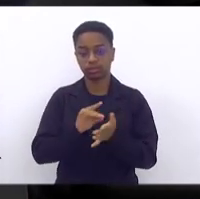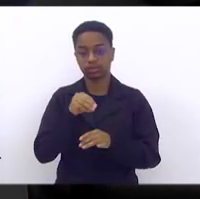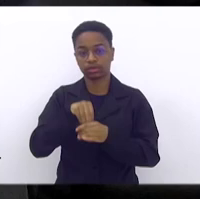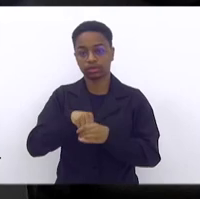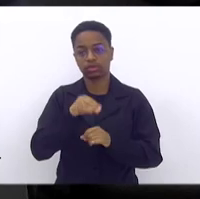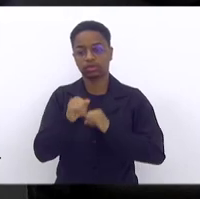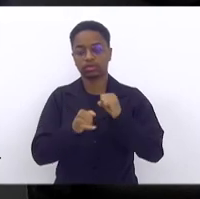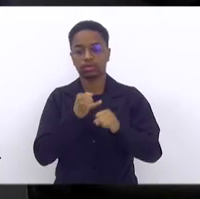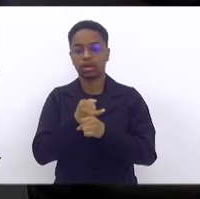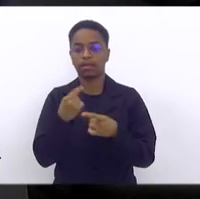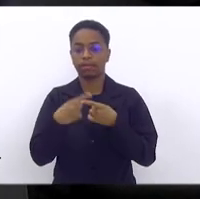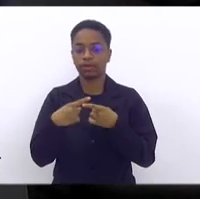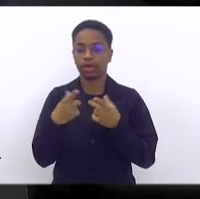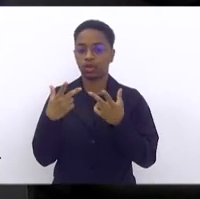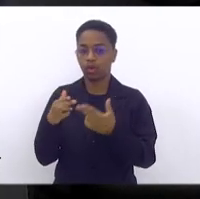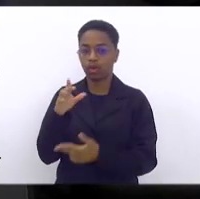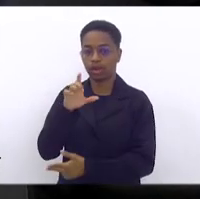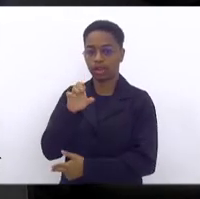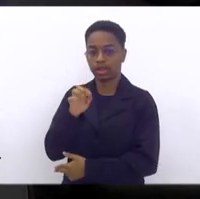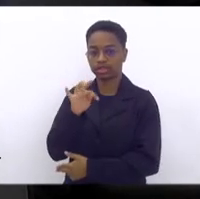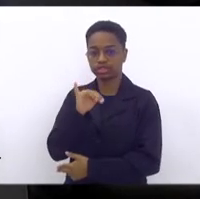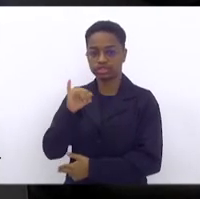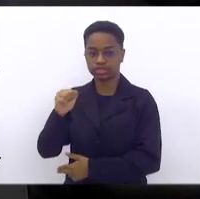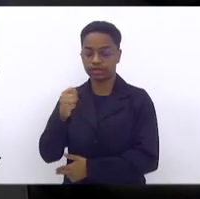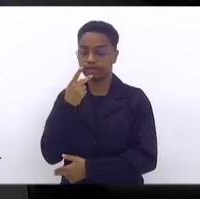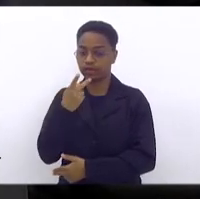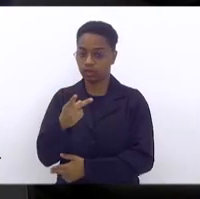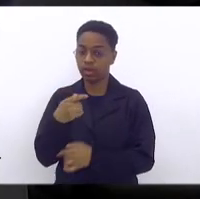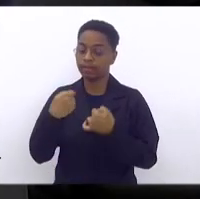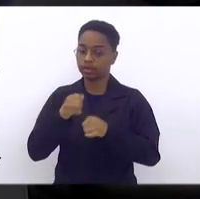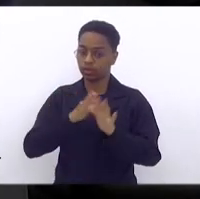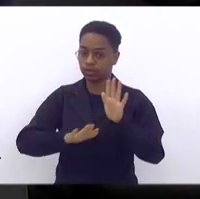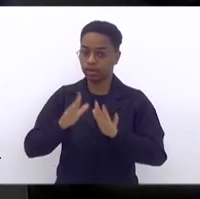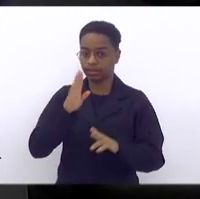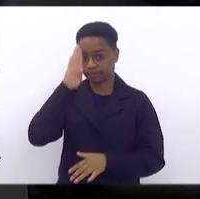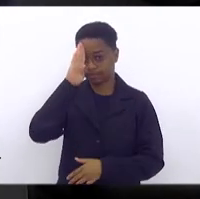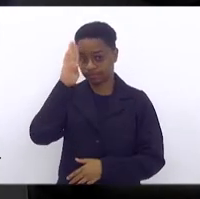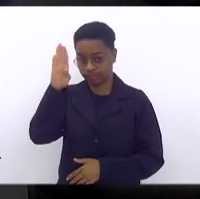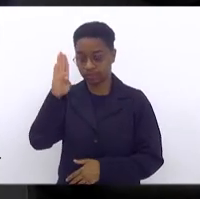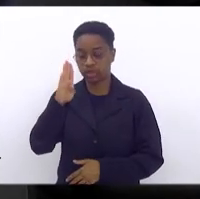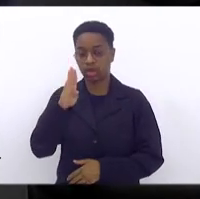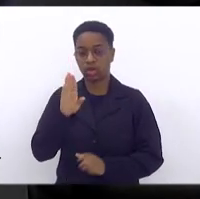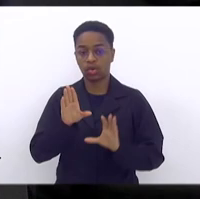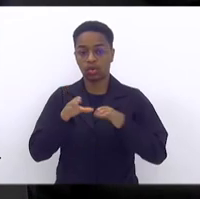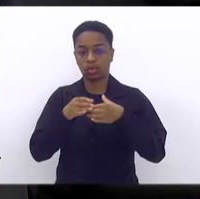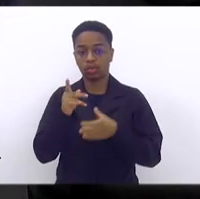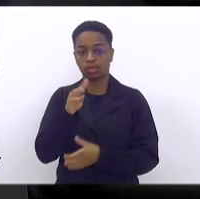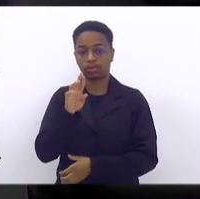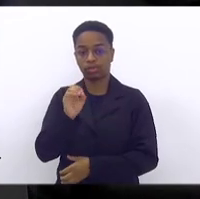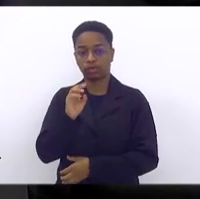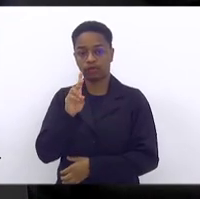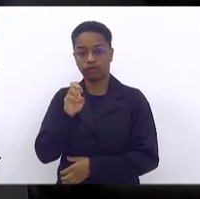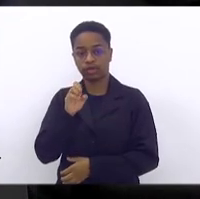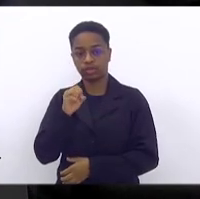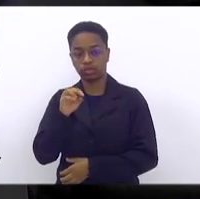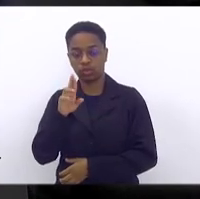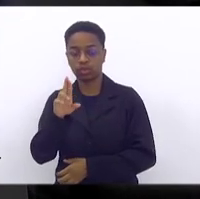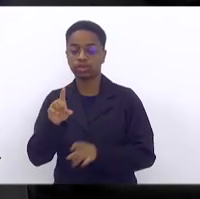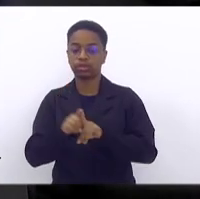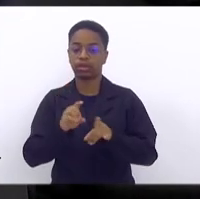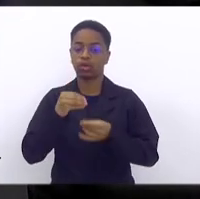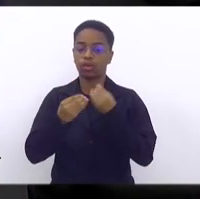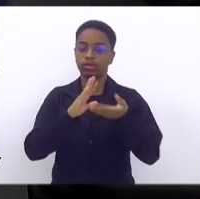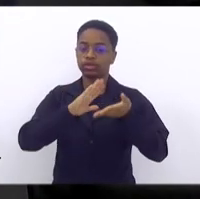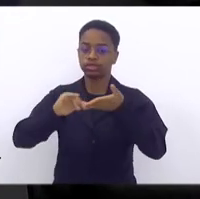Então, como a doutora Letícia falou, esse cuidado maior ainda com provedores, né, a rápida retirada de conteúdos também que